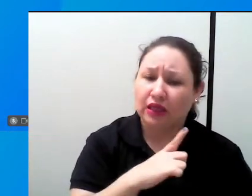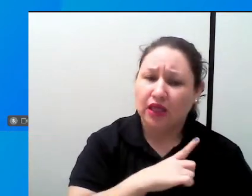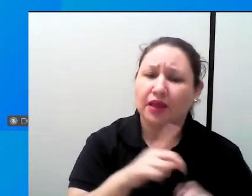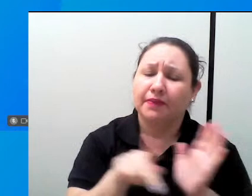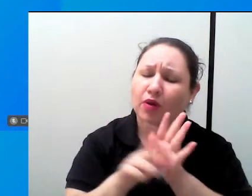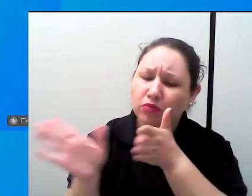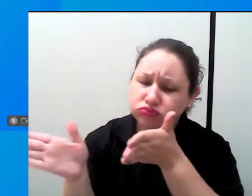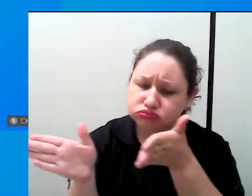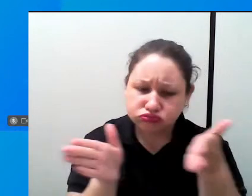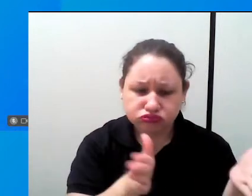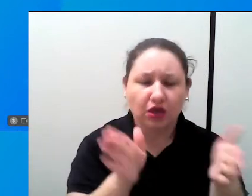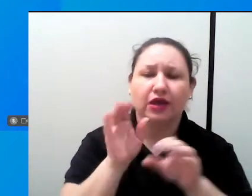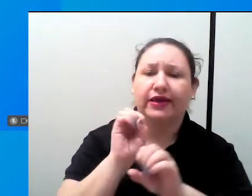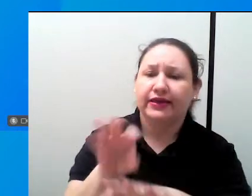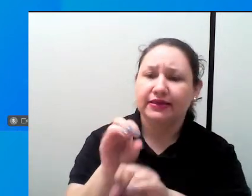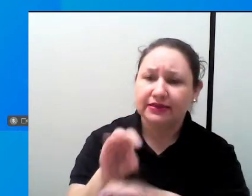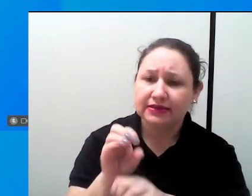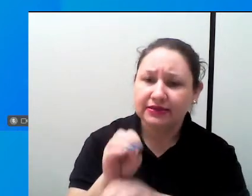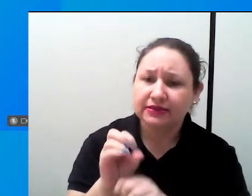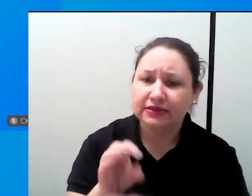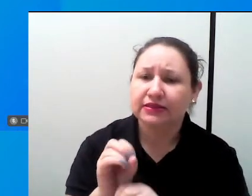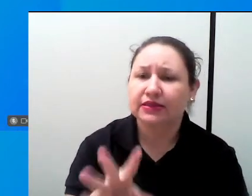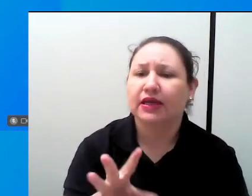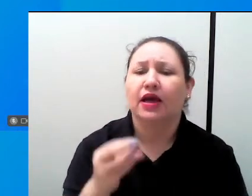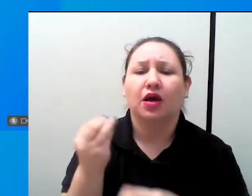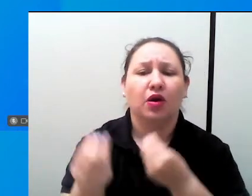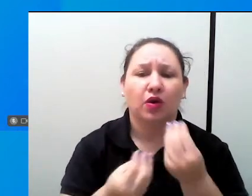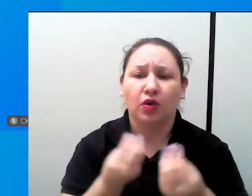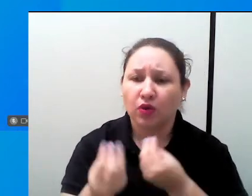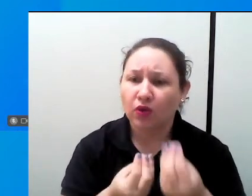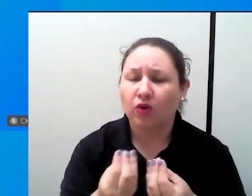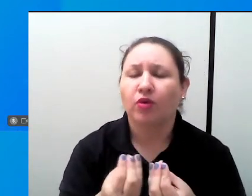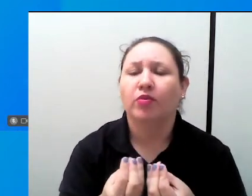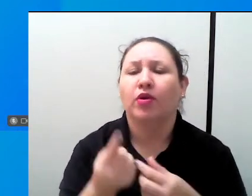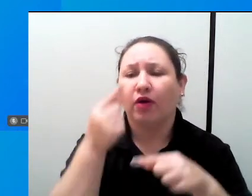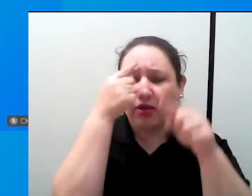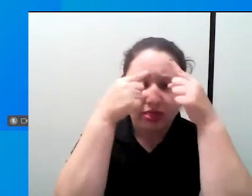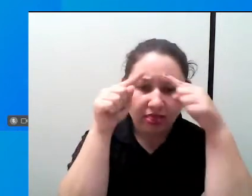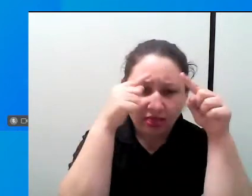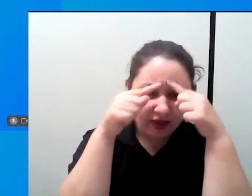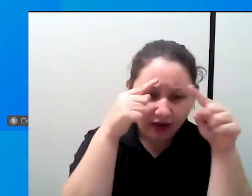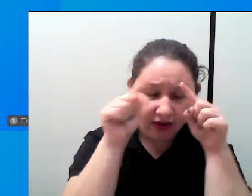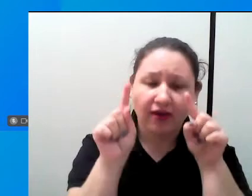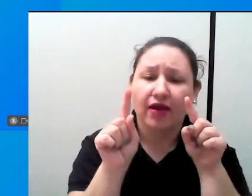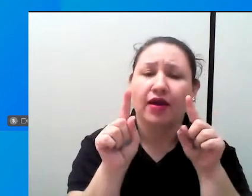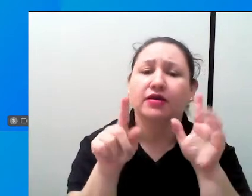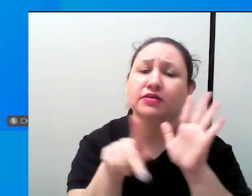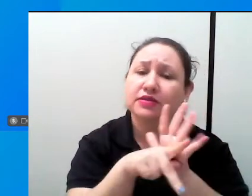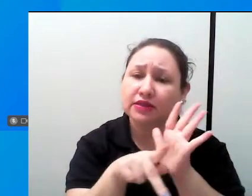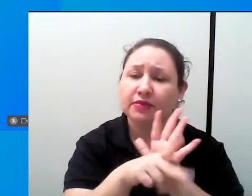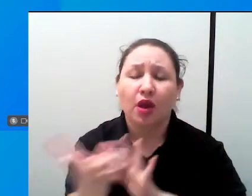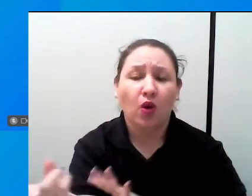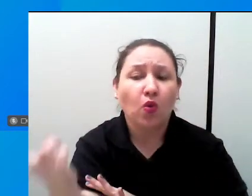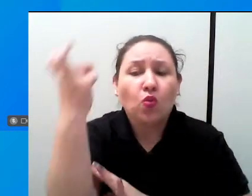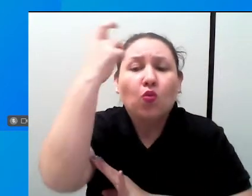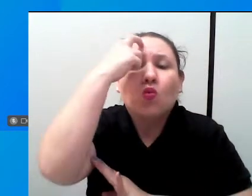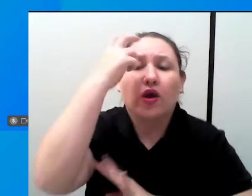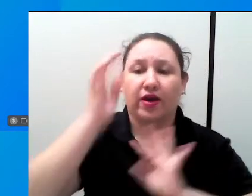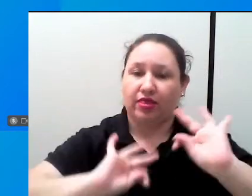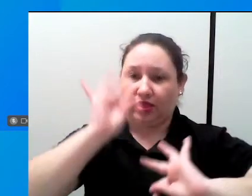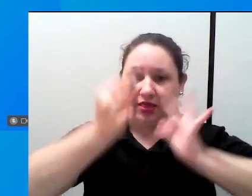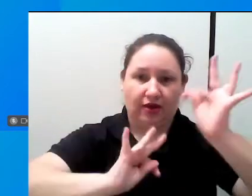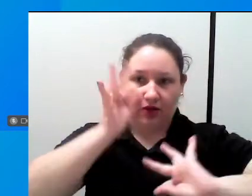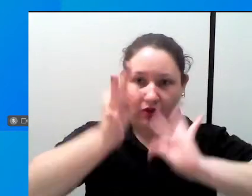educativo, interdisciplinar, político, cultural, científico e tecnológico,